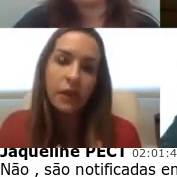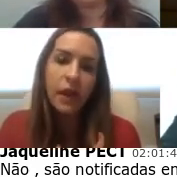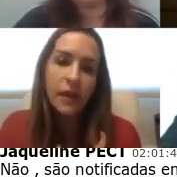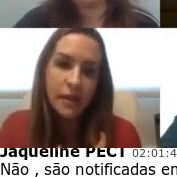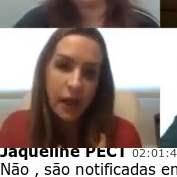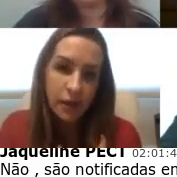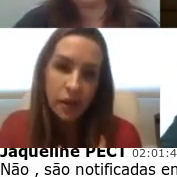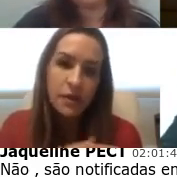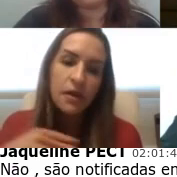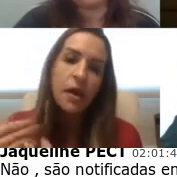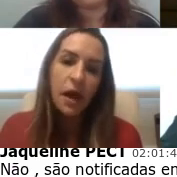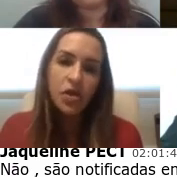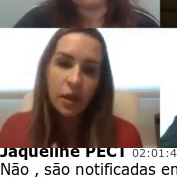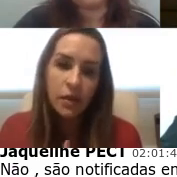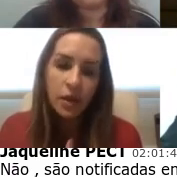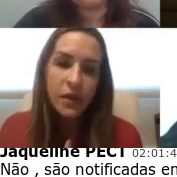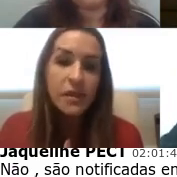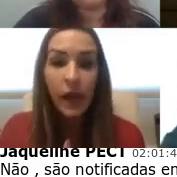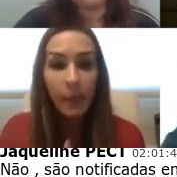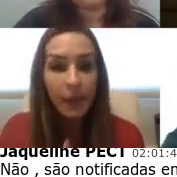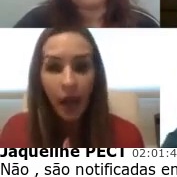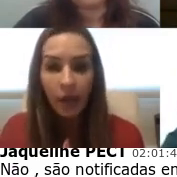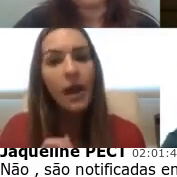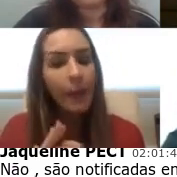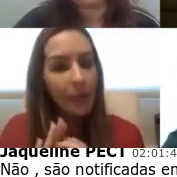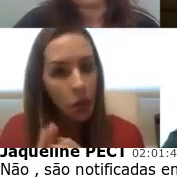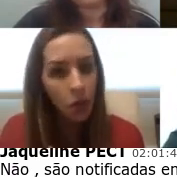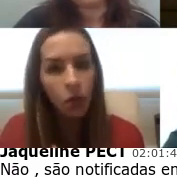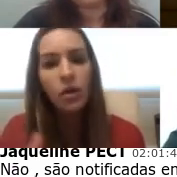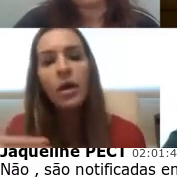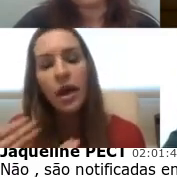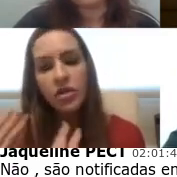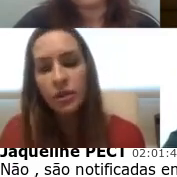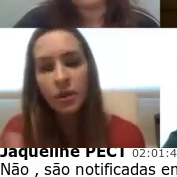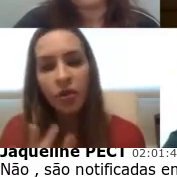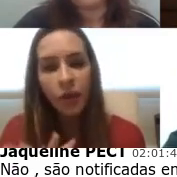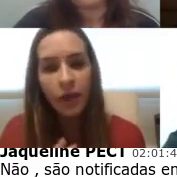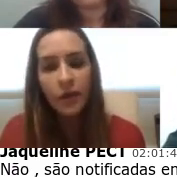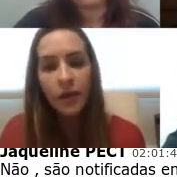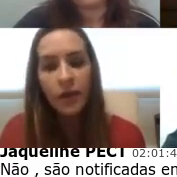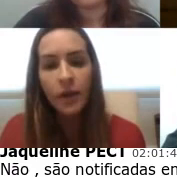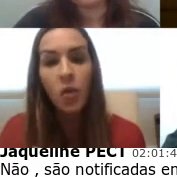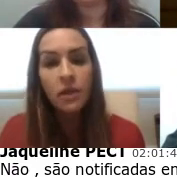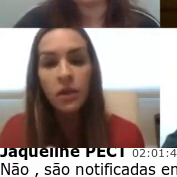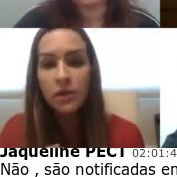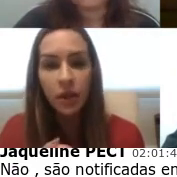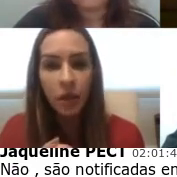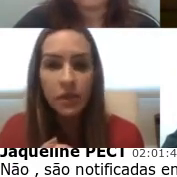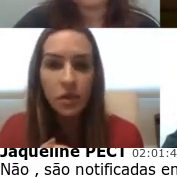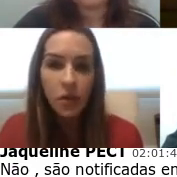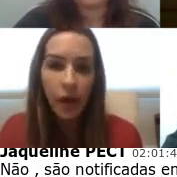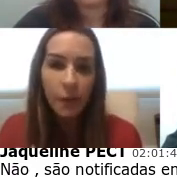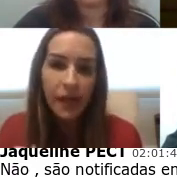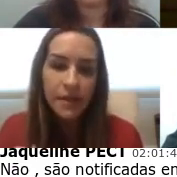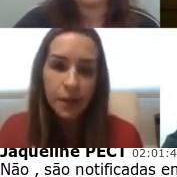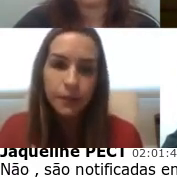feridinha né e da cicatriz a gente não precisa reaplicar aplicou a gente fica com a segurança de que